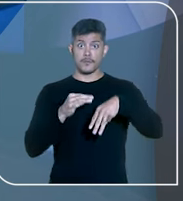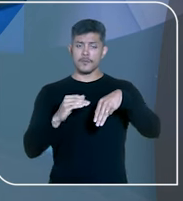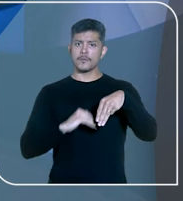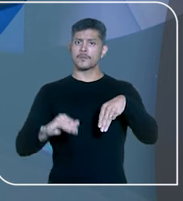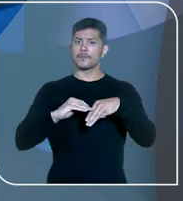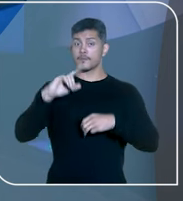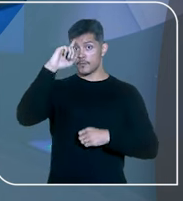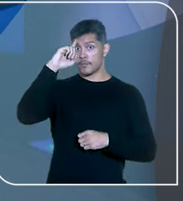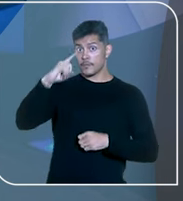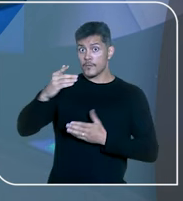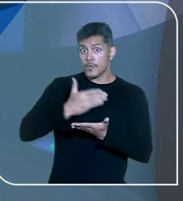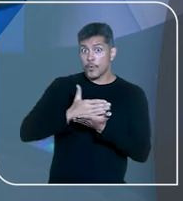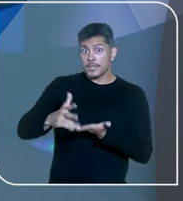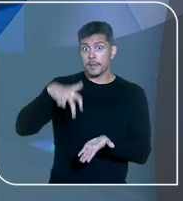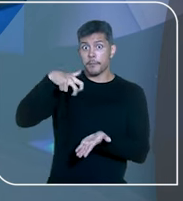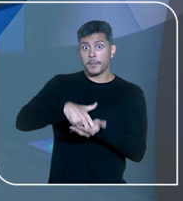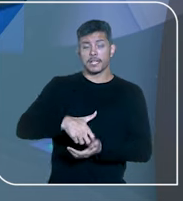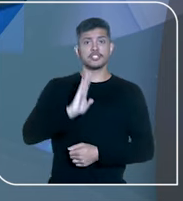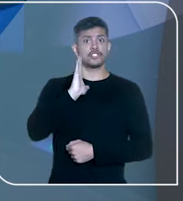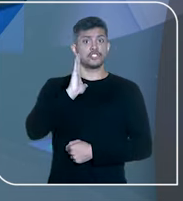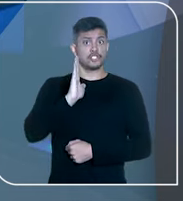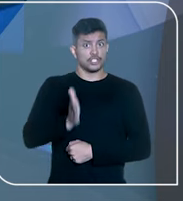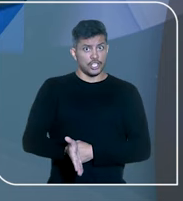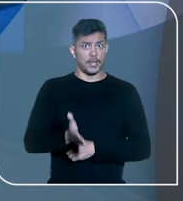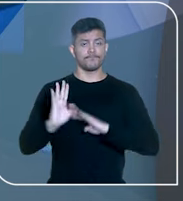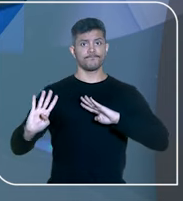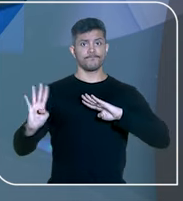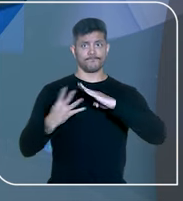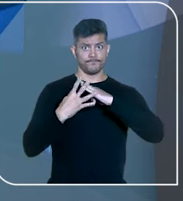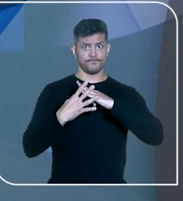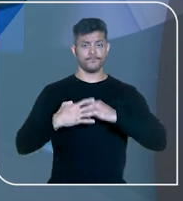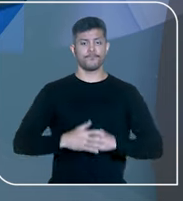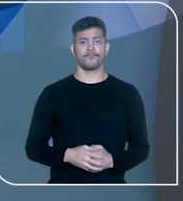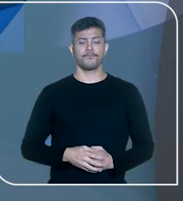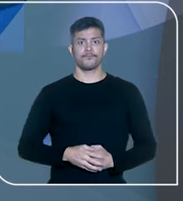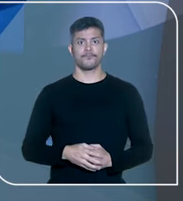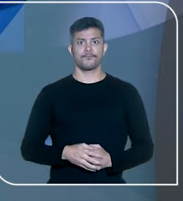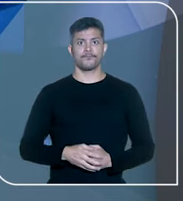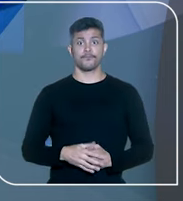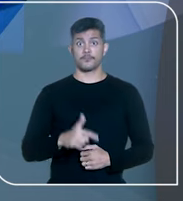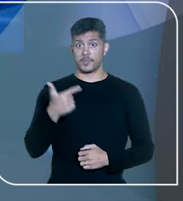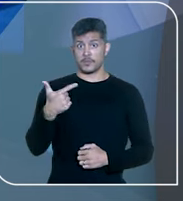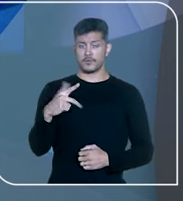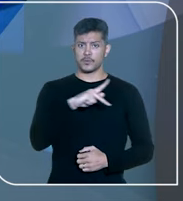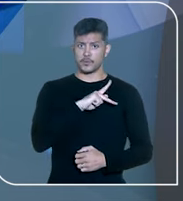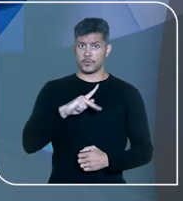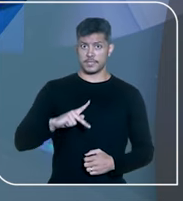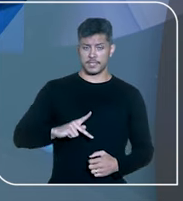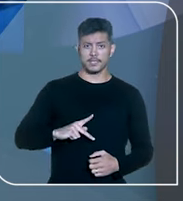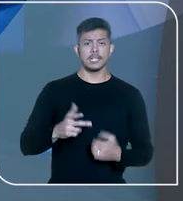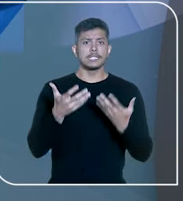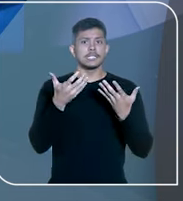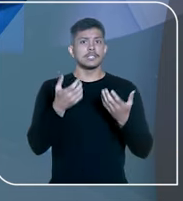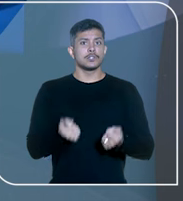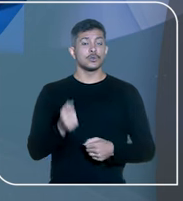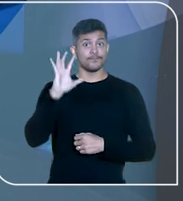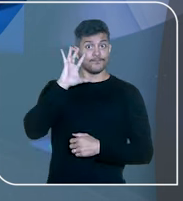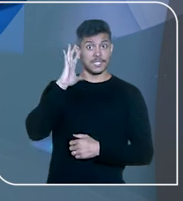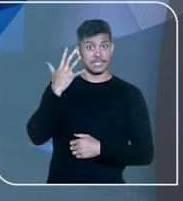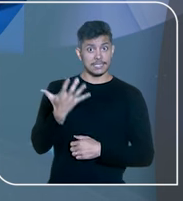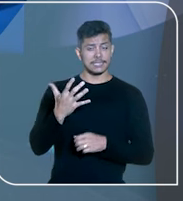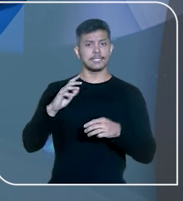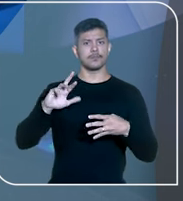ministros estabeleceram o cumprimento imediato da pena em regime fechado. E a vice-presidência do tribunal admitiu